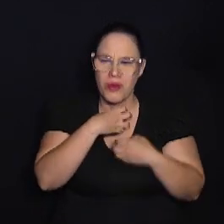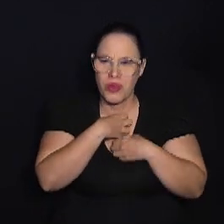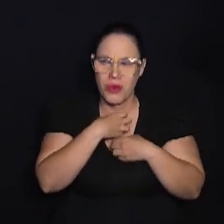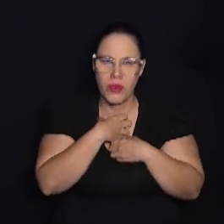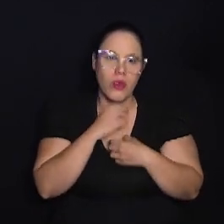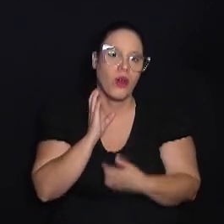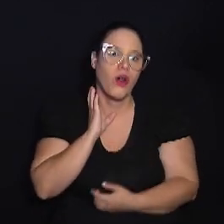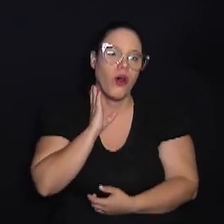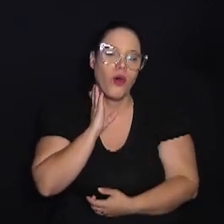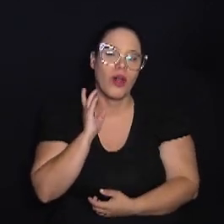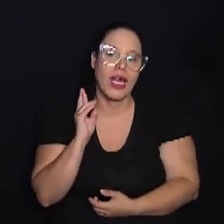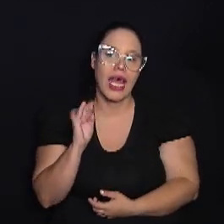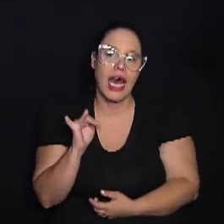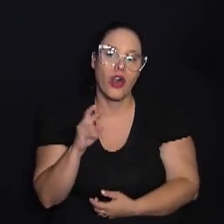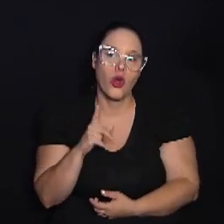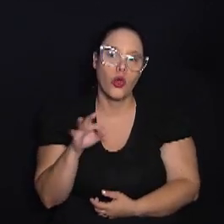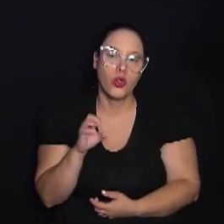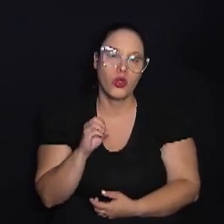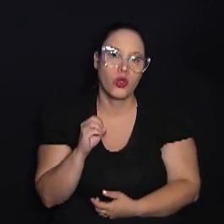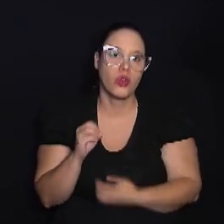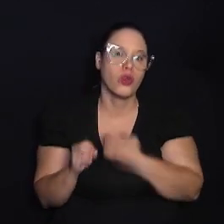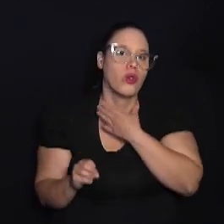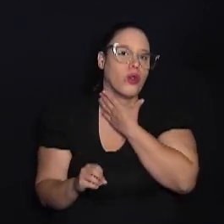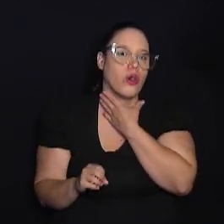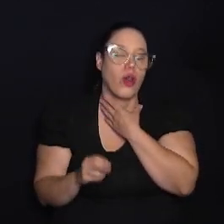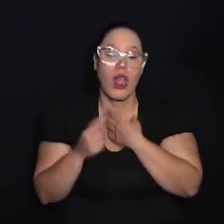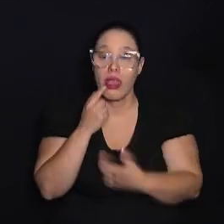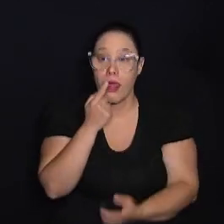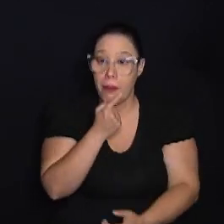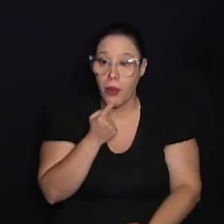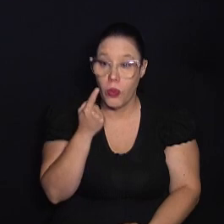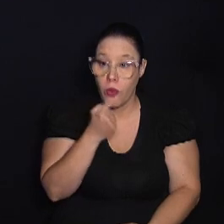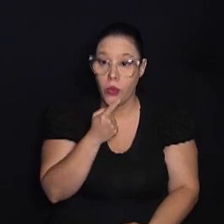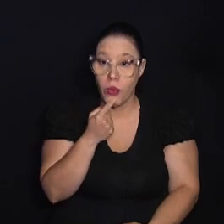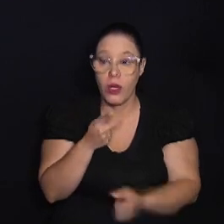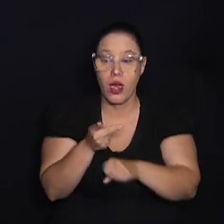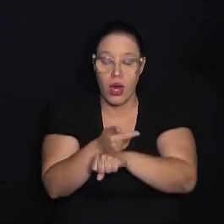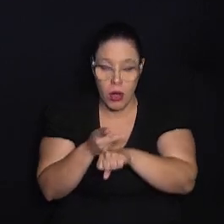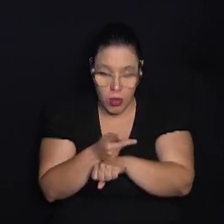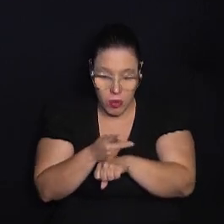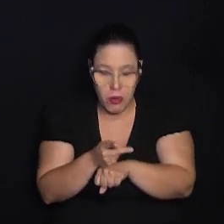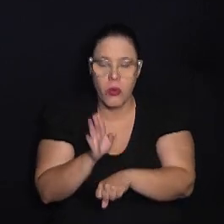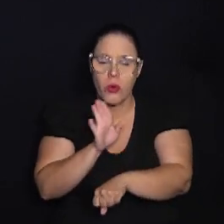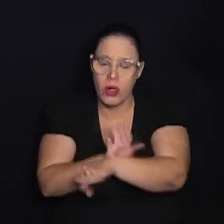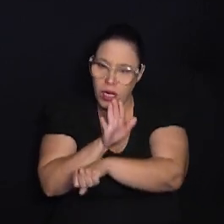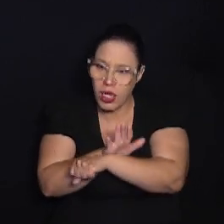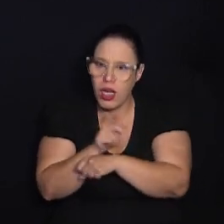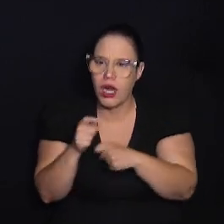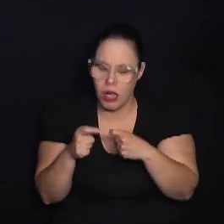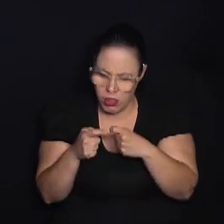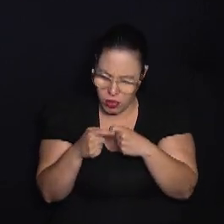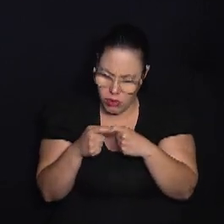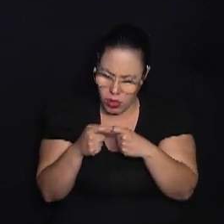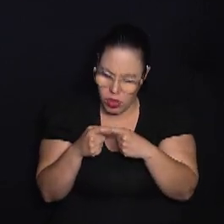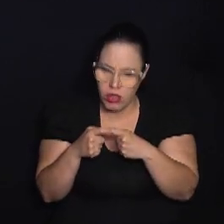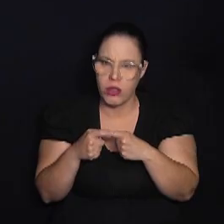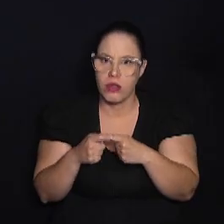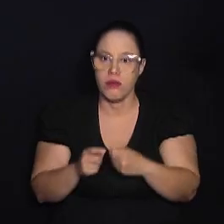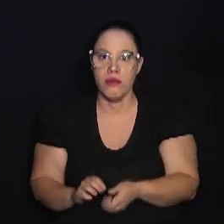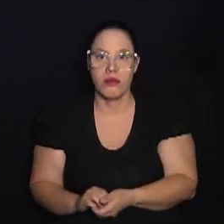caroço, sentiu alguma coisa diferente no pescoço, na boca, né, para procurar ajuda, né, doutora? Então,